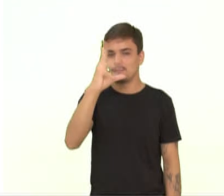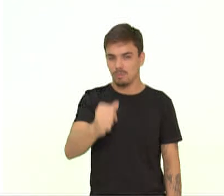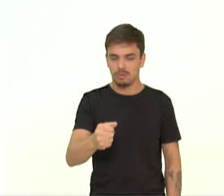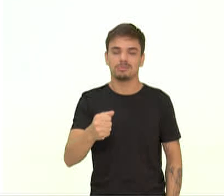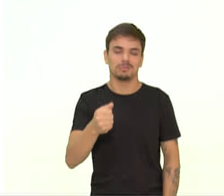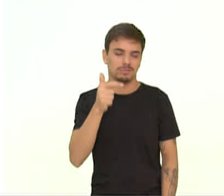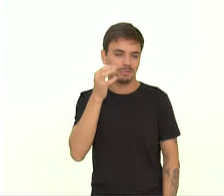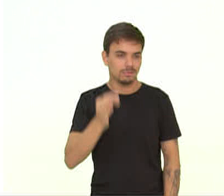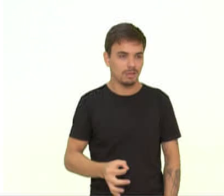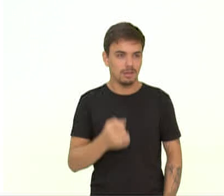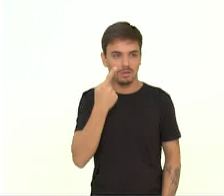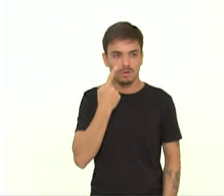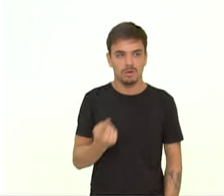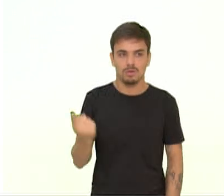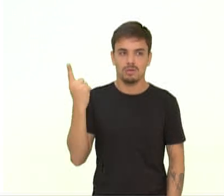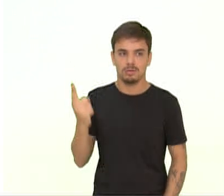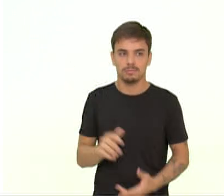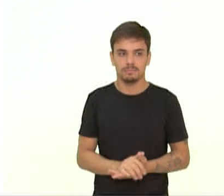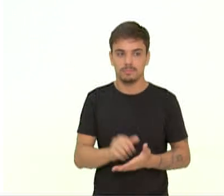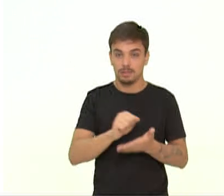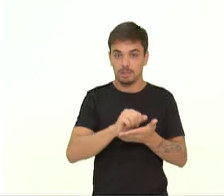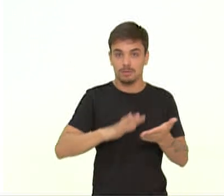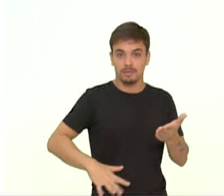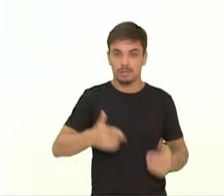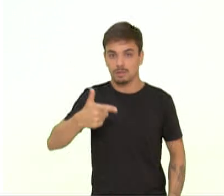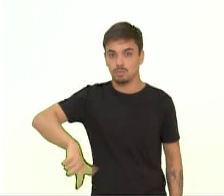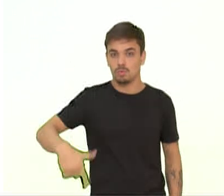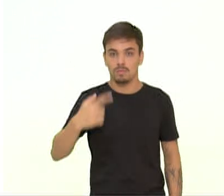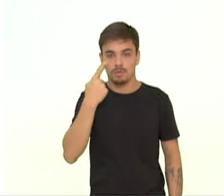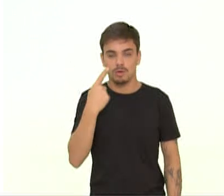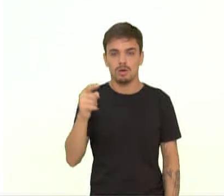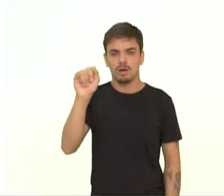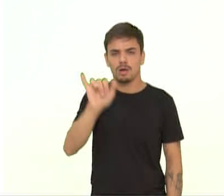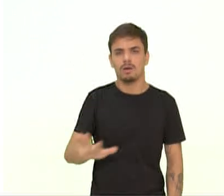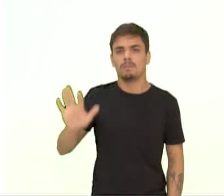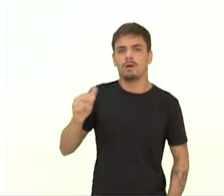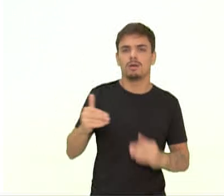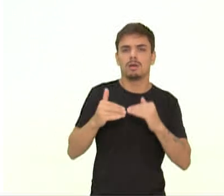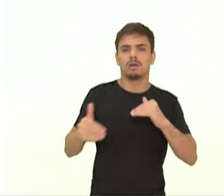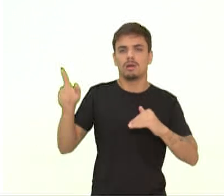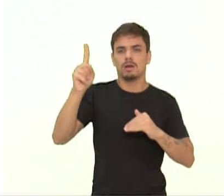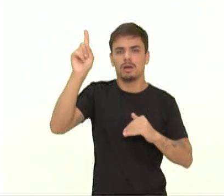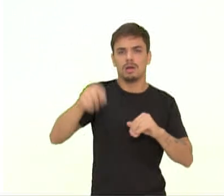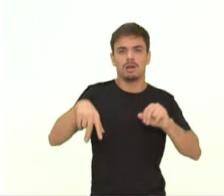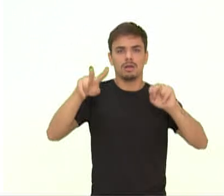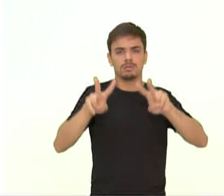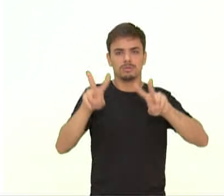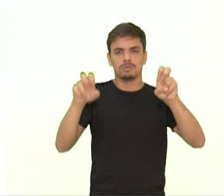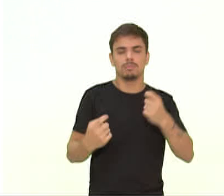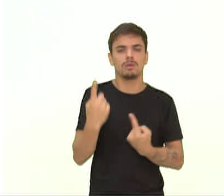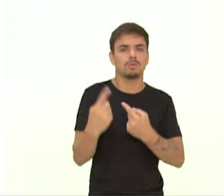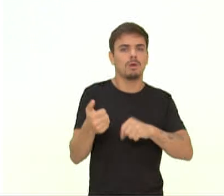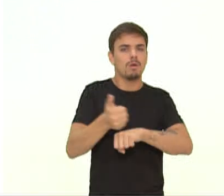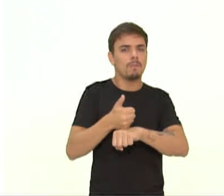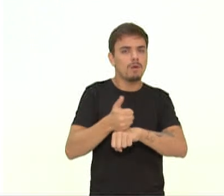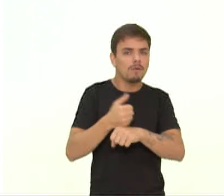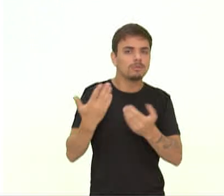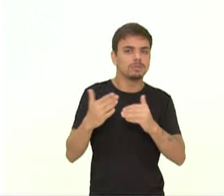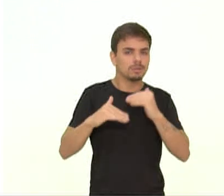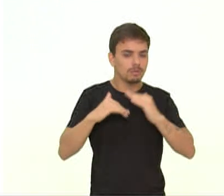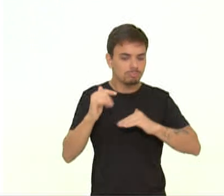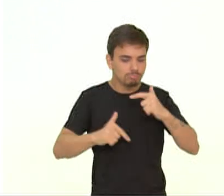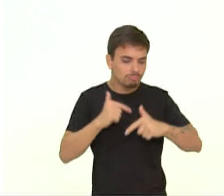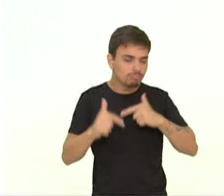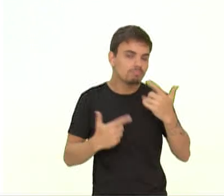acertaram, né? Então, temos ali mais uma atividade. As imagens acima são sobre qual profissão? Muito